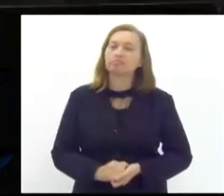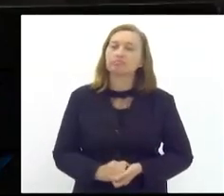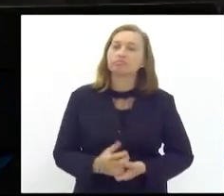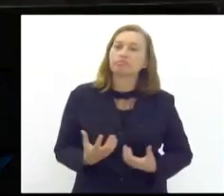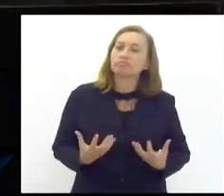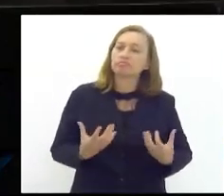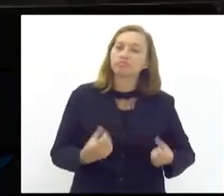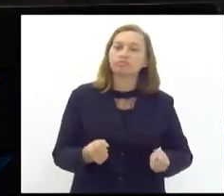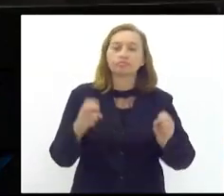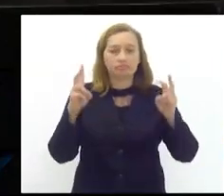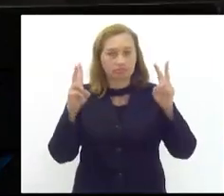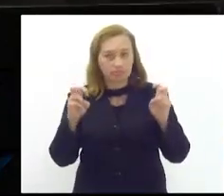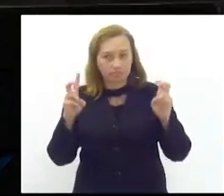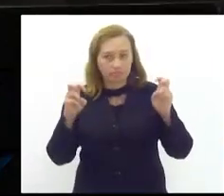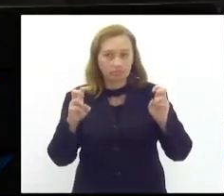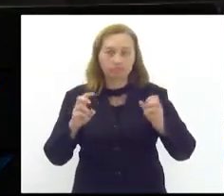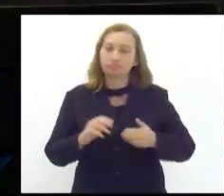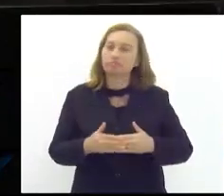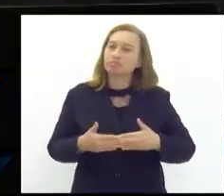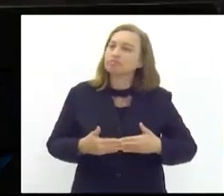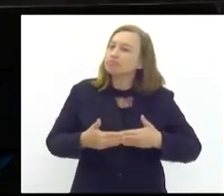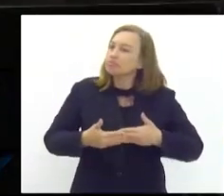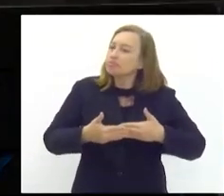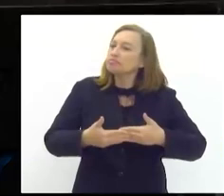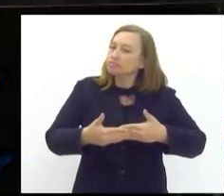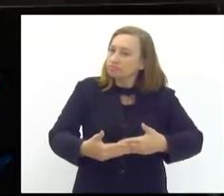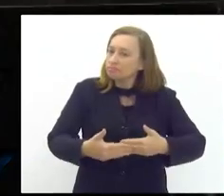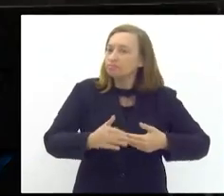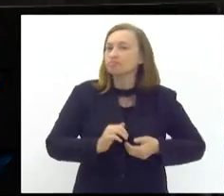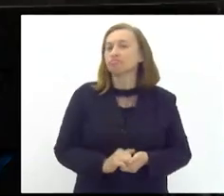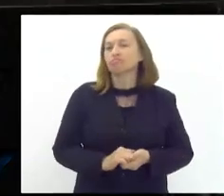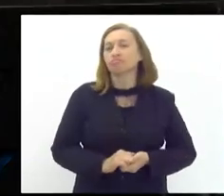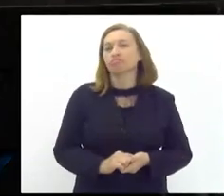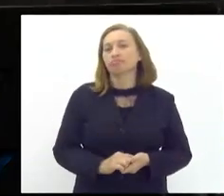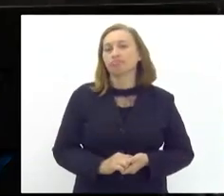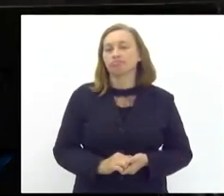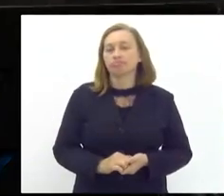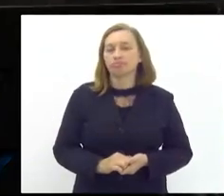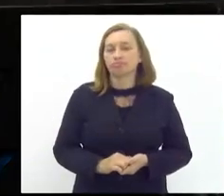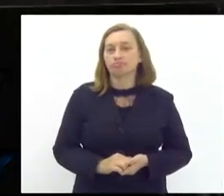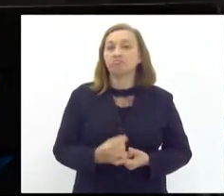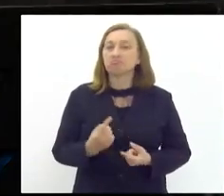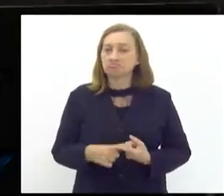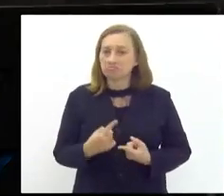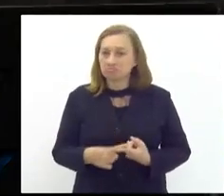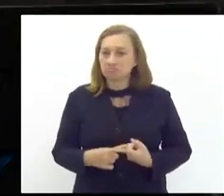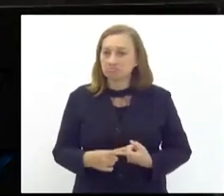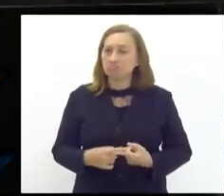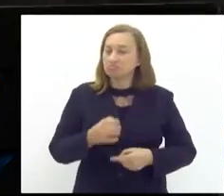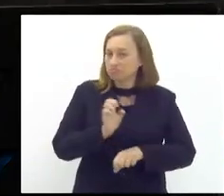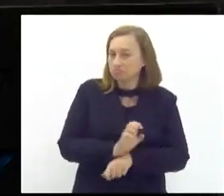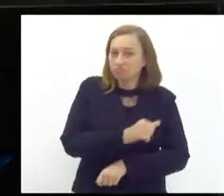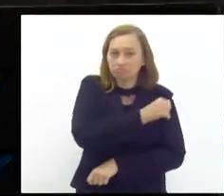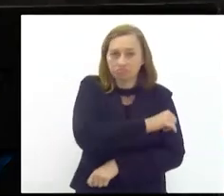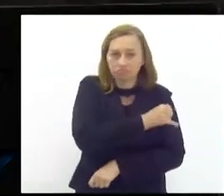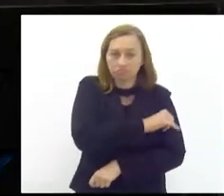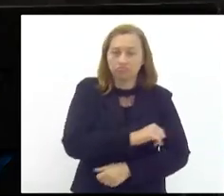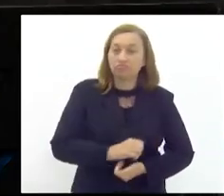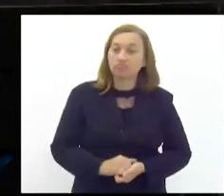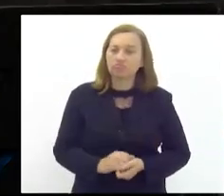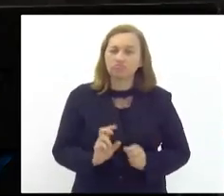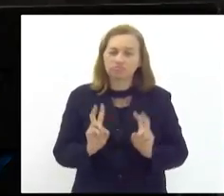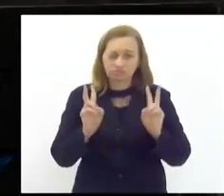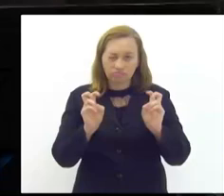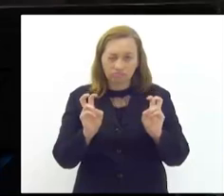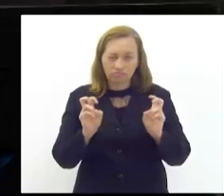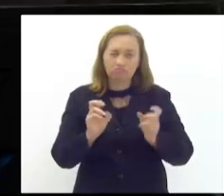essa questão né deu um passo é adiante porque no Estado do Rio de Janeiro era um tema